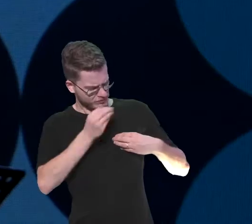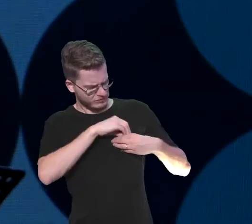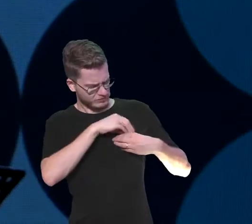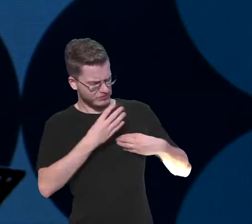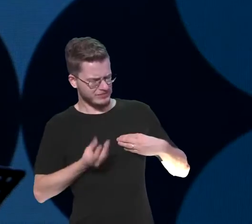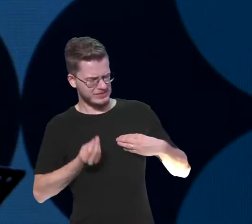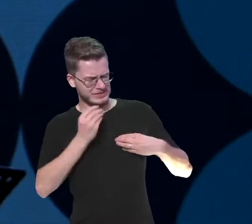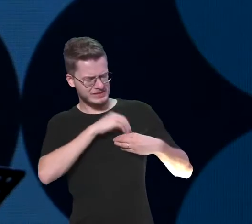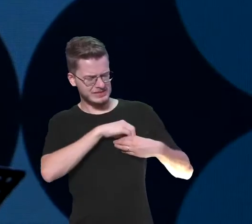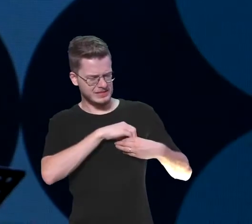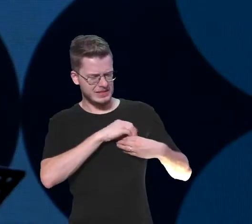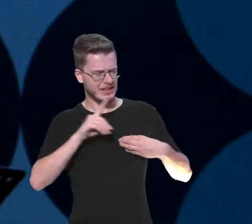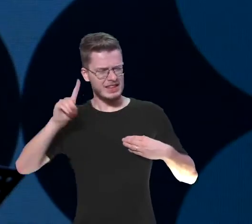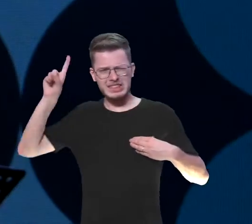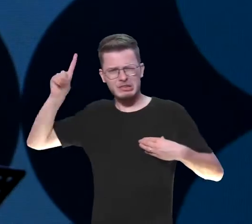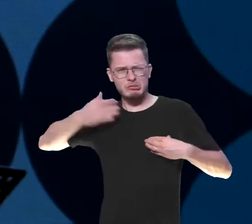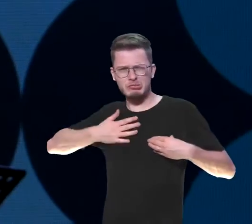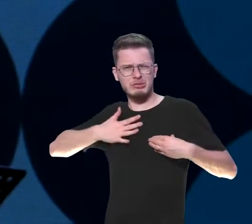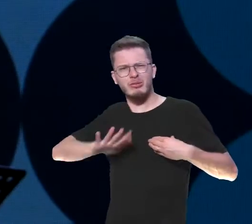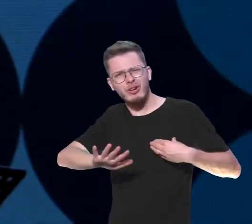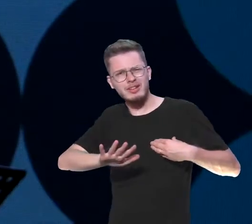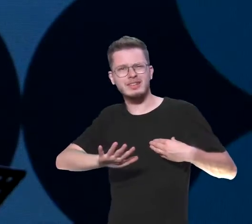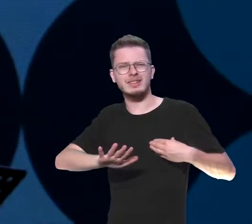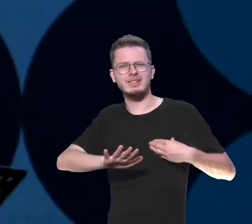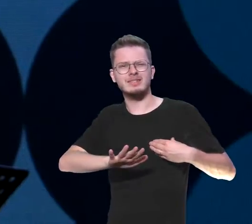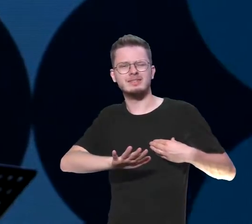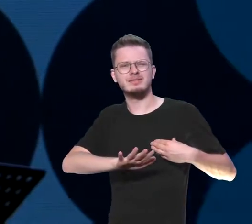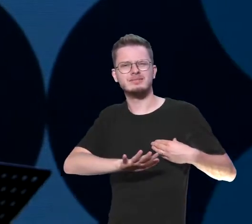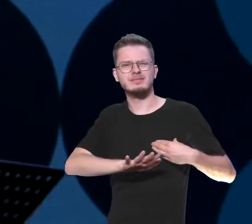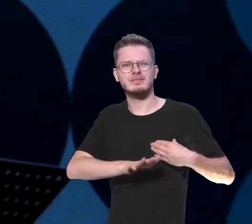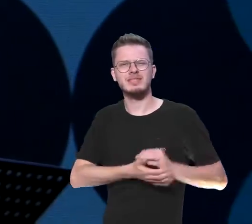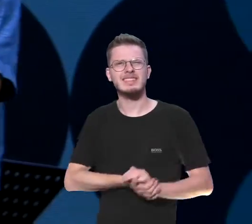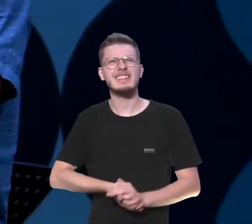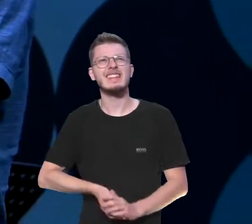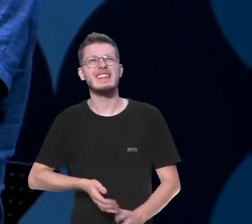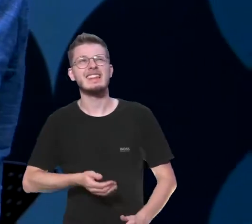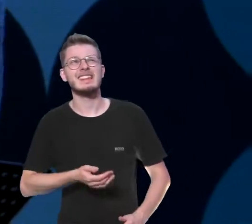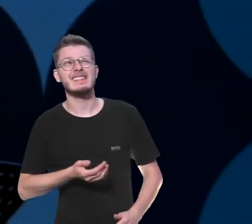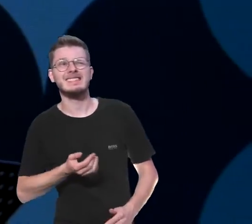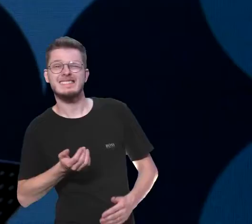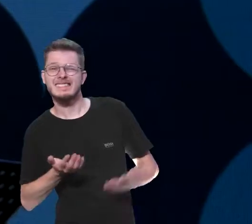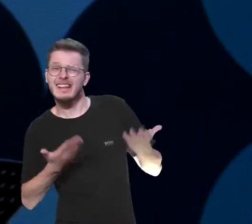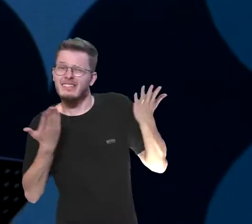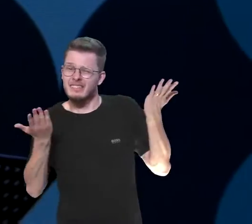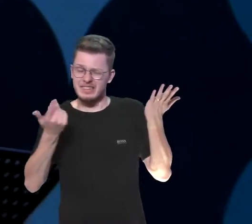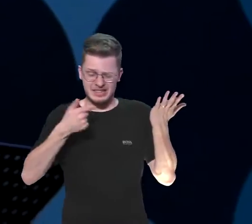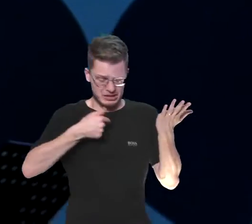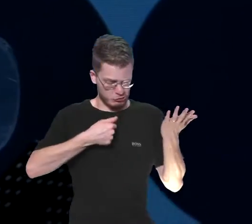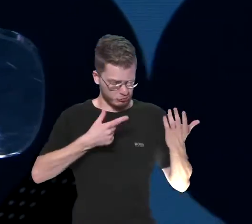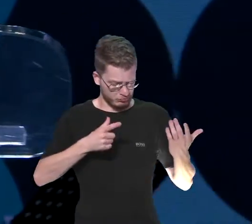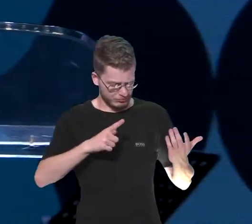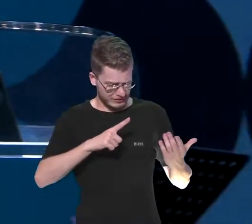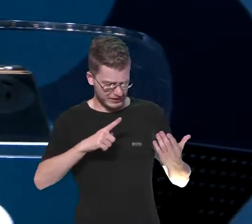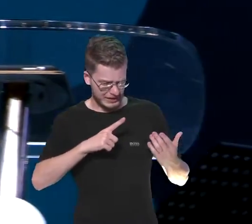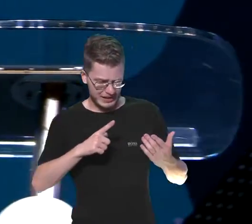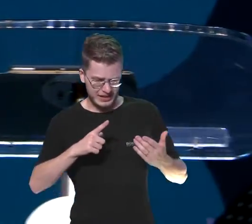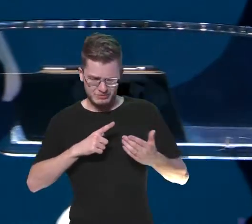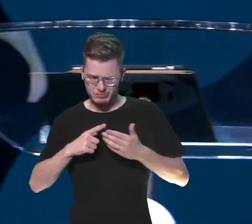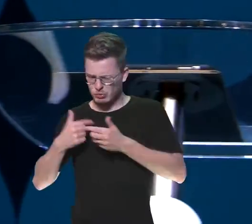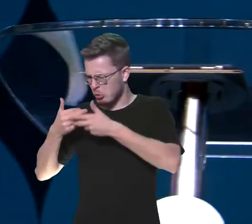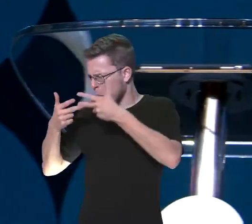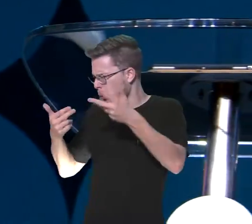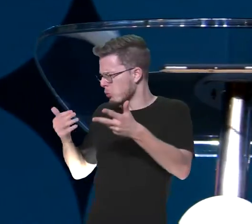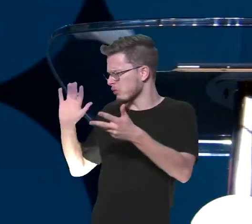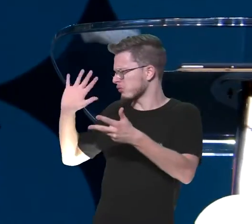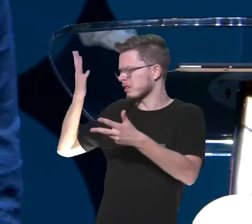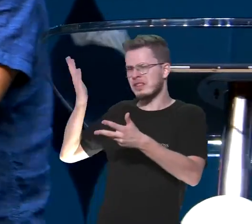o Senhor não aprova que eles estejam aqui? Será que em relação a alguém, alguma atitude, alguma coisa que aconteceu, existem